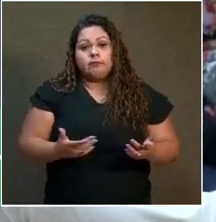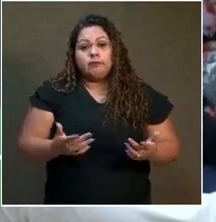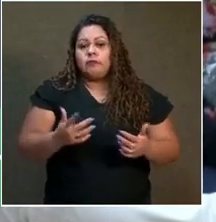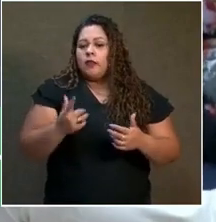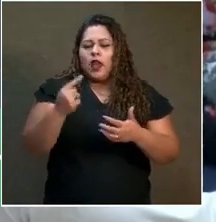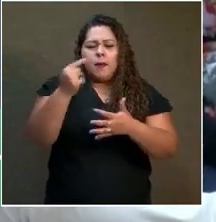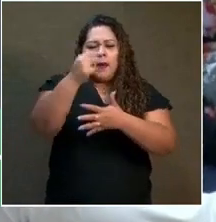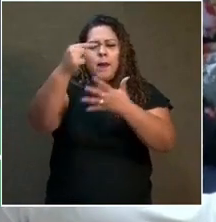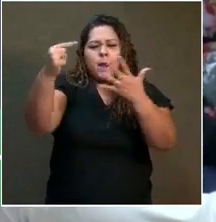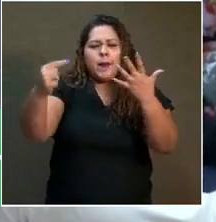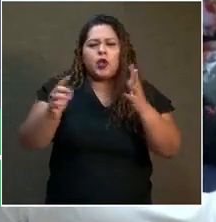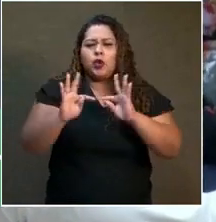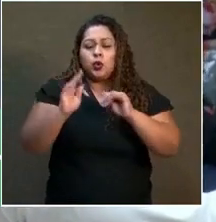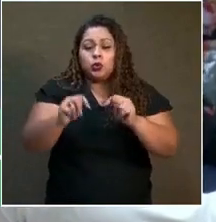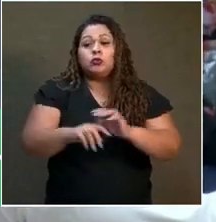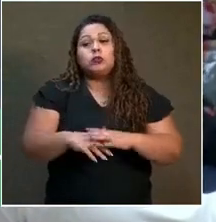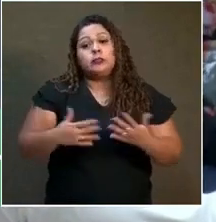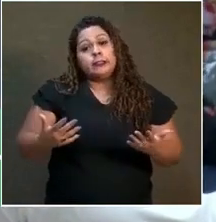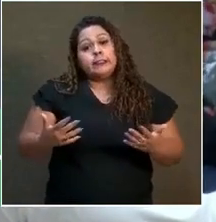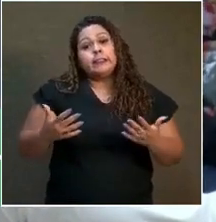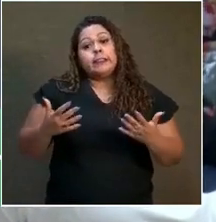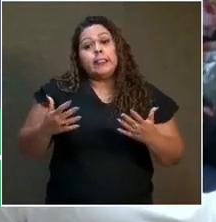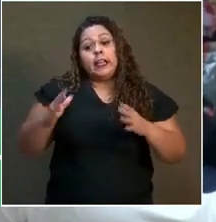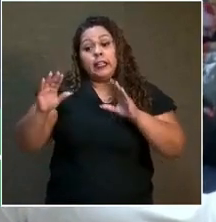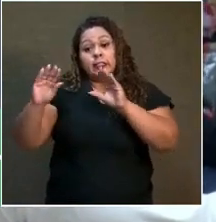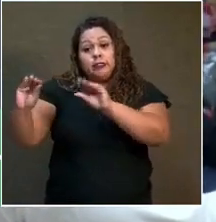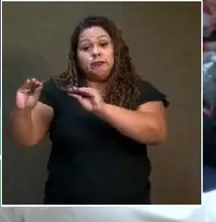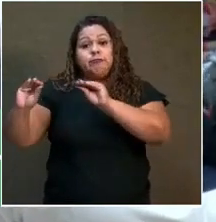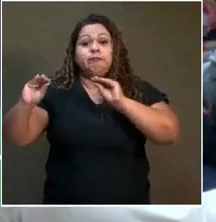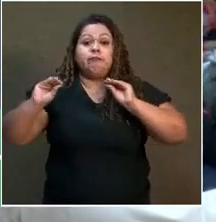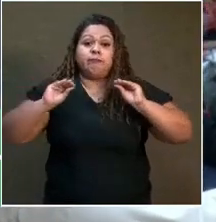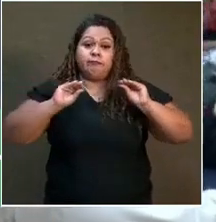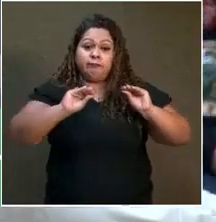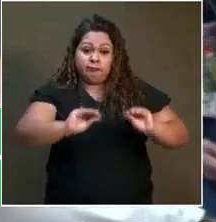Oscarina, André, Gisele, declarante, que estava se mudando.